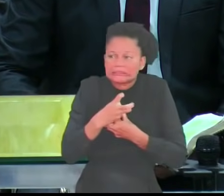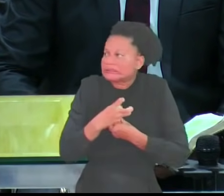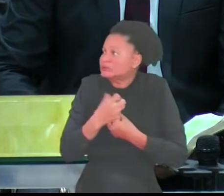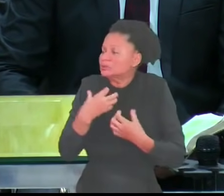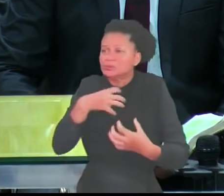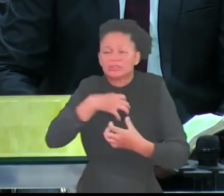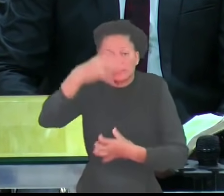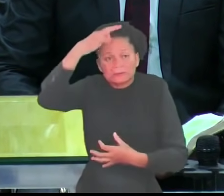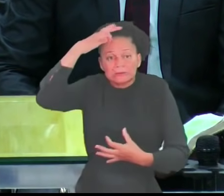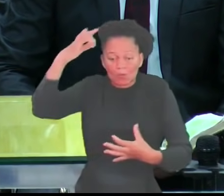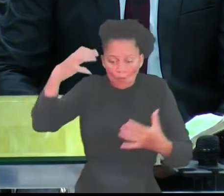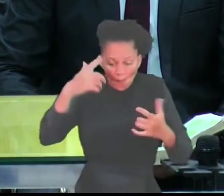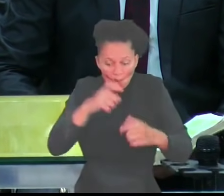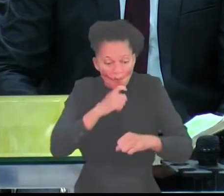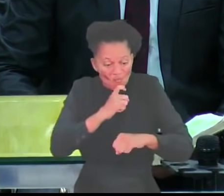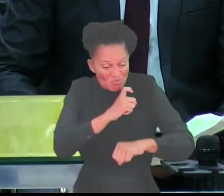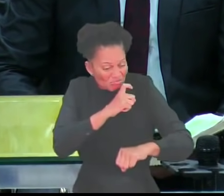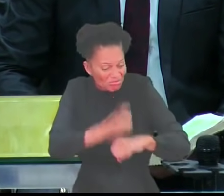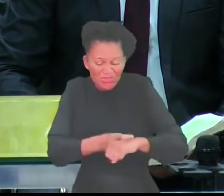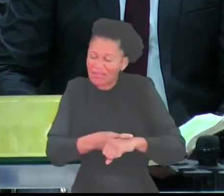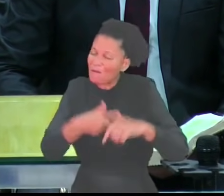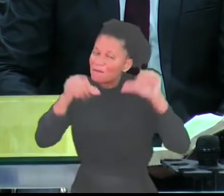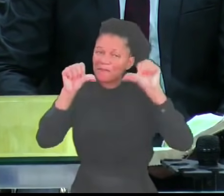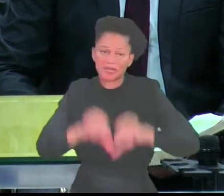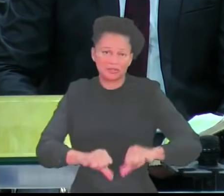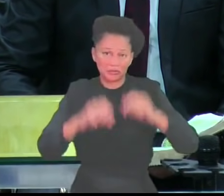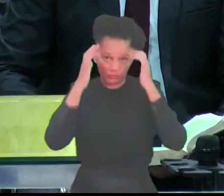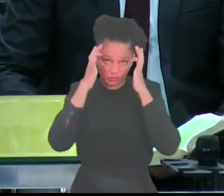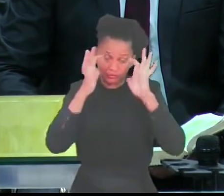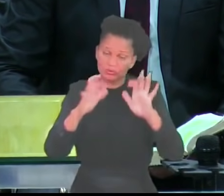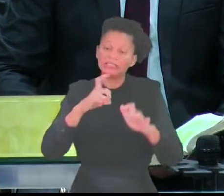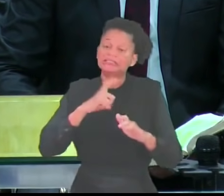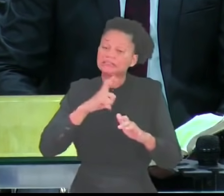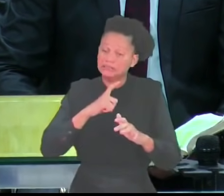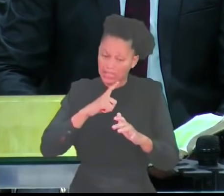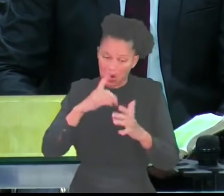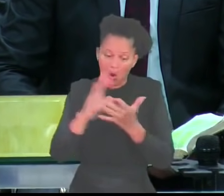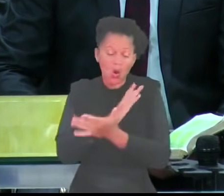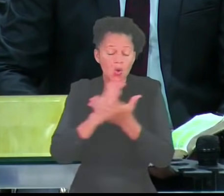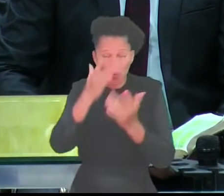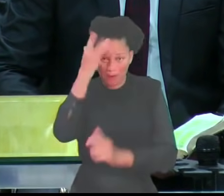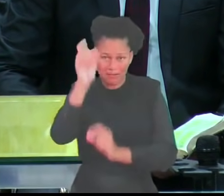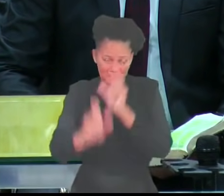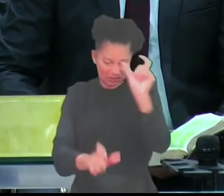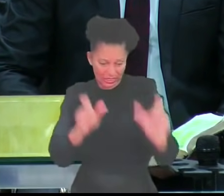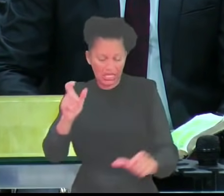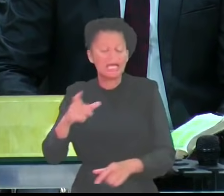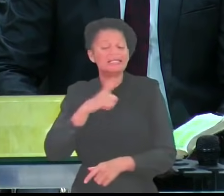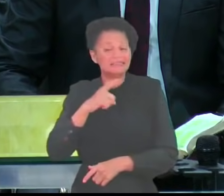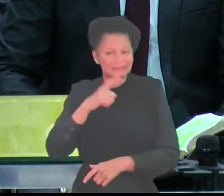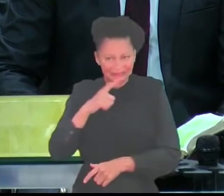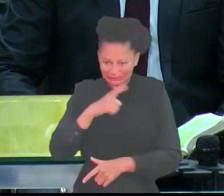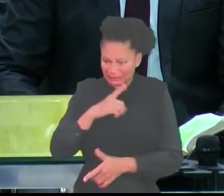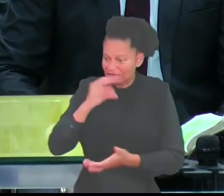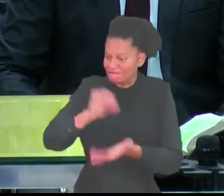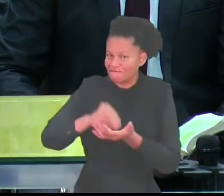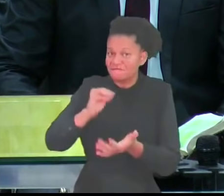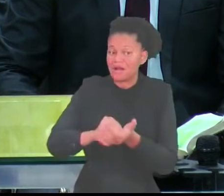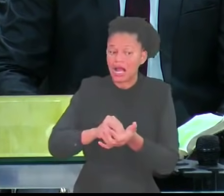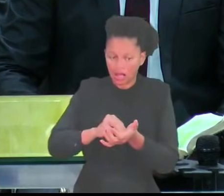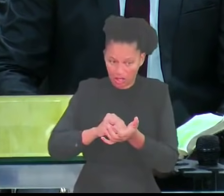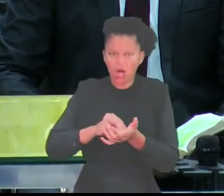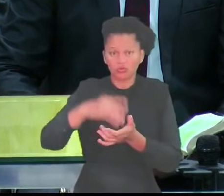deserto espiritual. Eu não sei se tem alguém aqui passando. Existe deserto espiritual coletivo